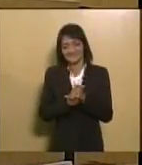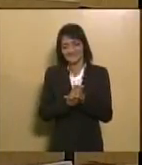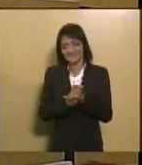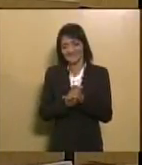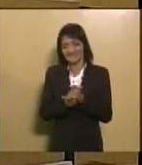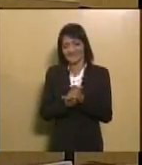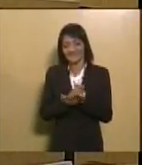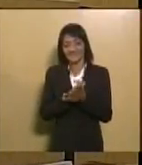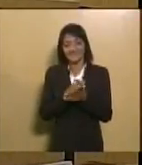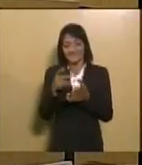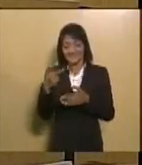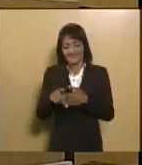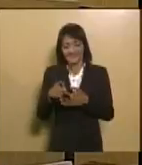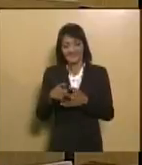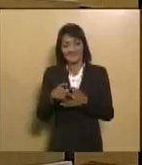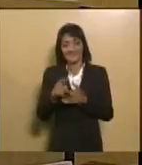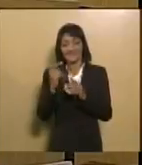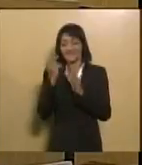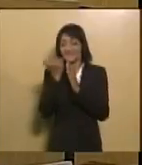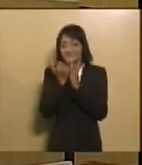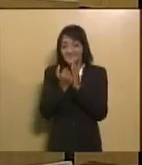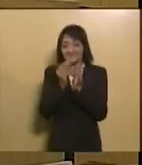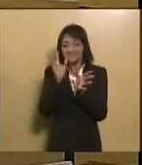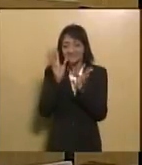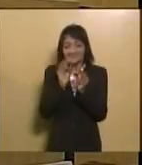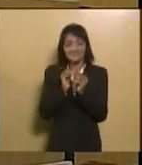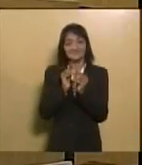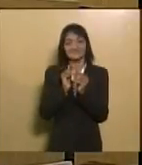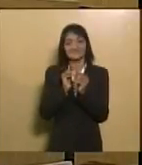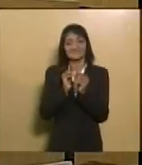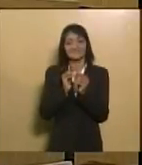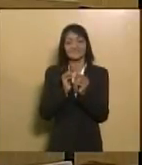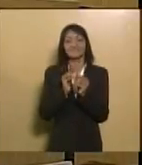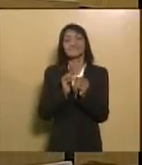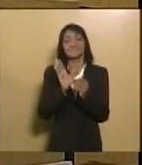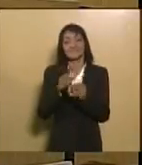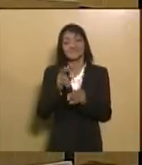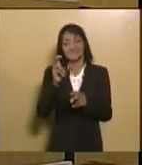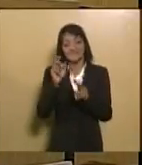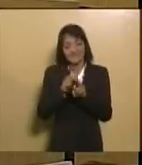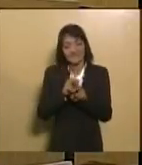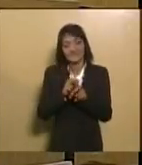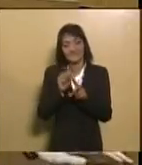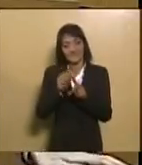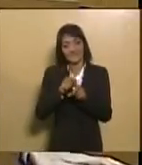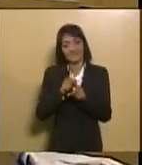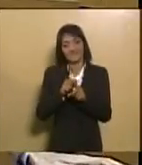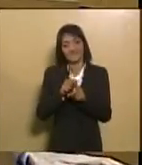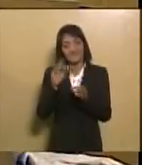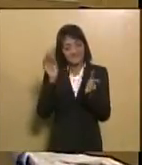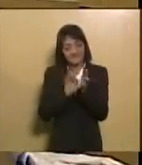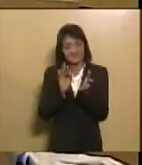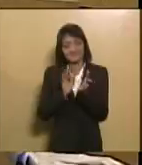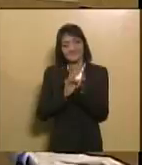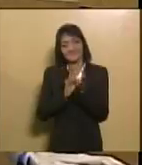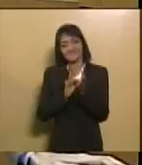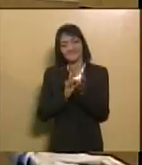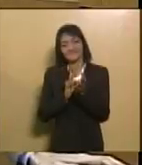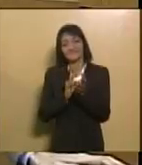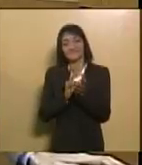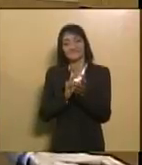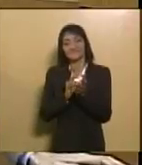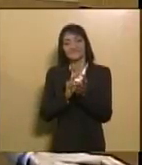que nesse segundo semestre vamos ter, sim, como o deputado Francisco Alberto falou, o deputado Santos Pimentel, temas